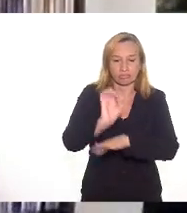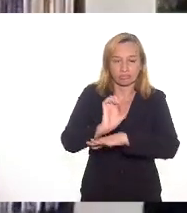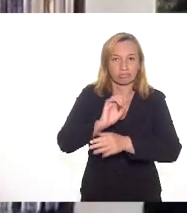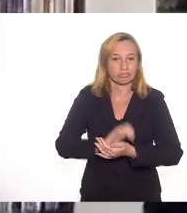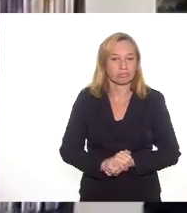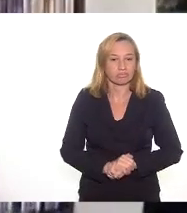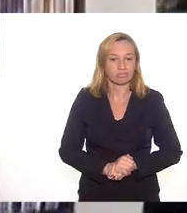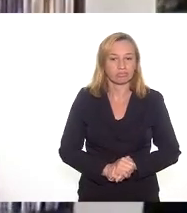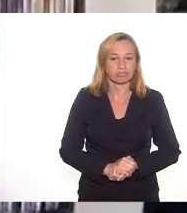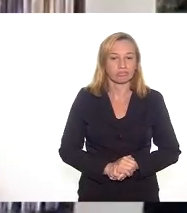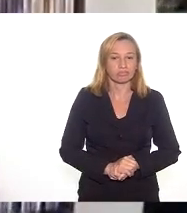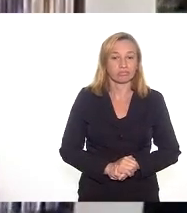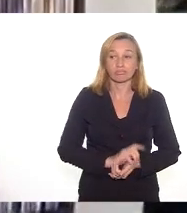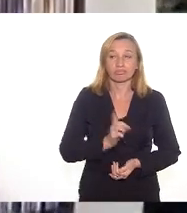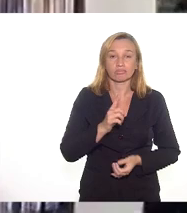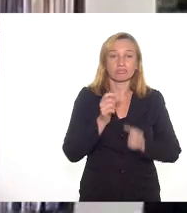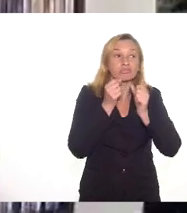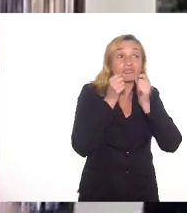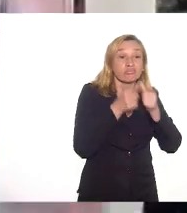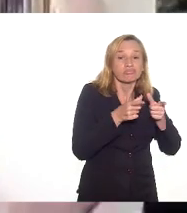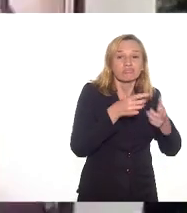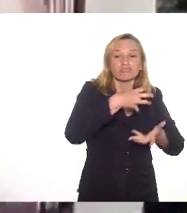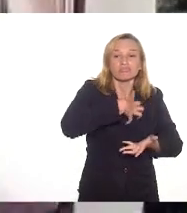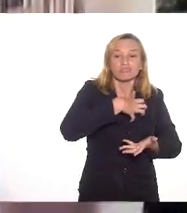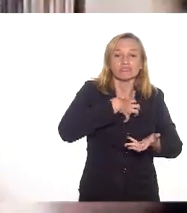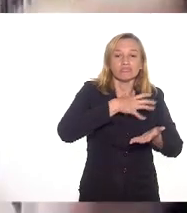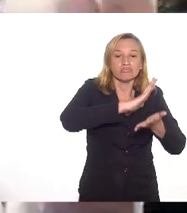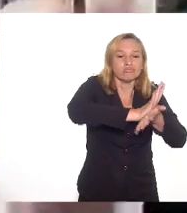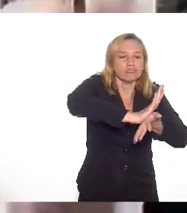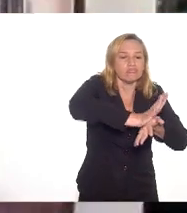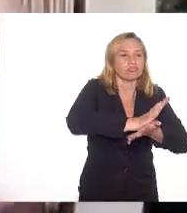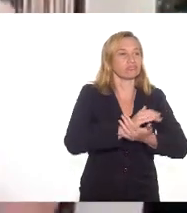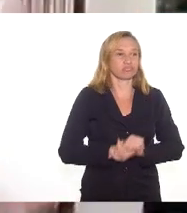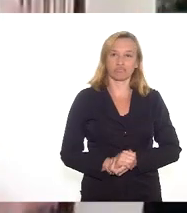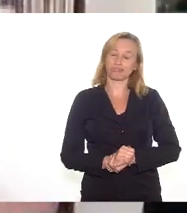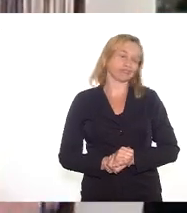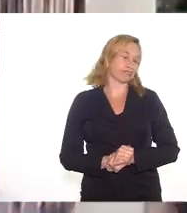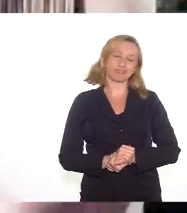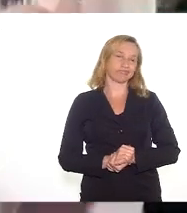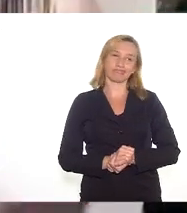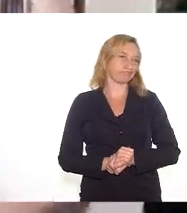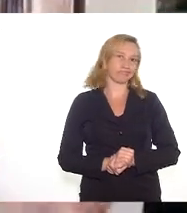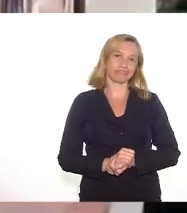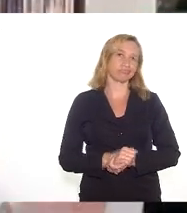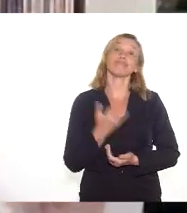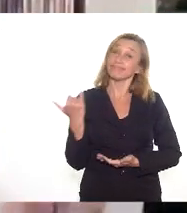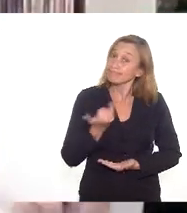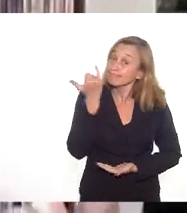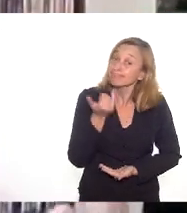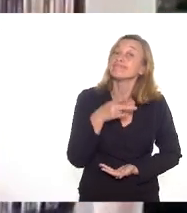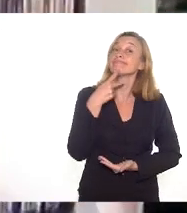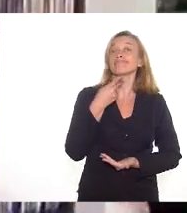não faz a determinada crítica no sentido de querer destruir. É